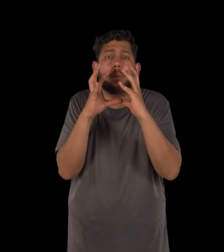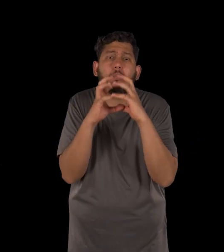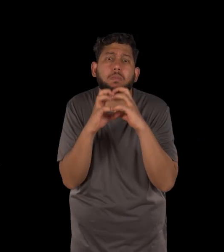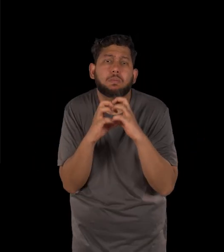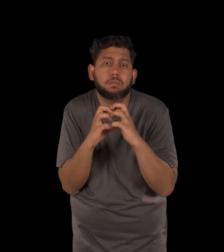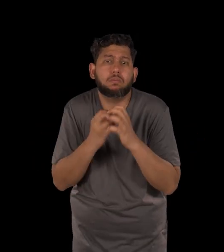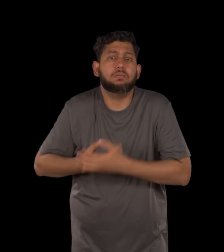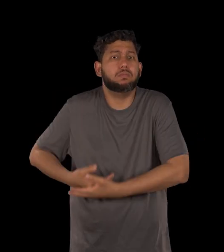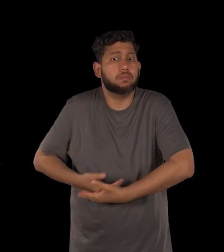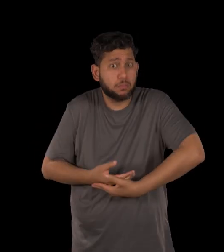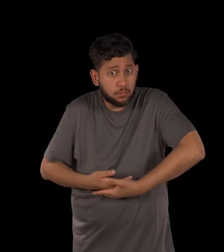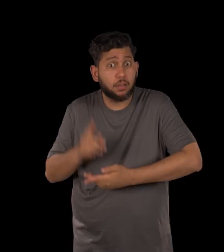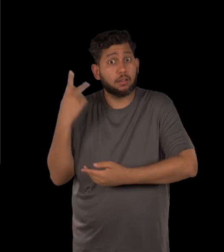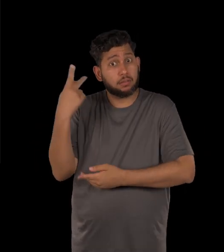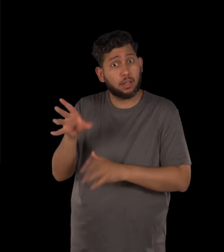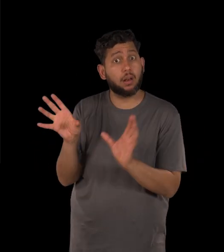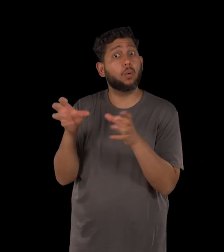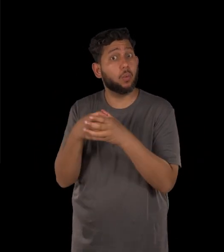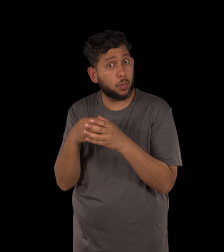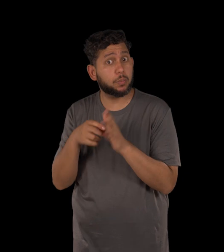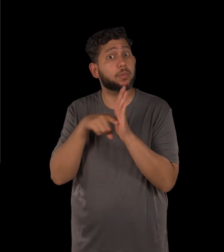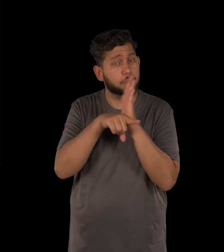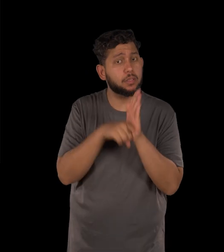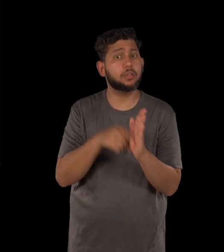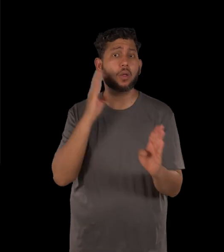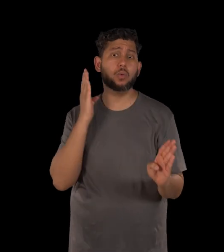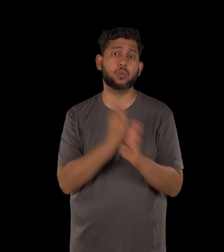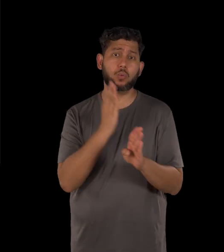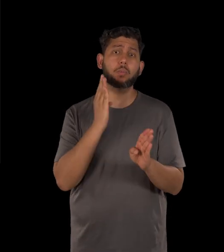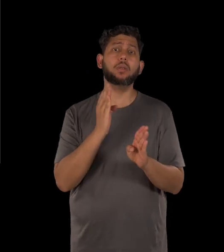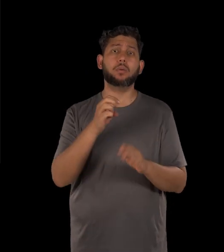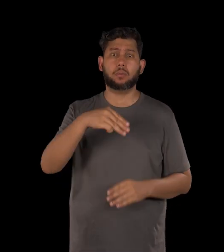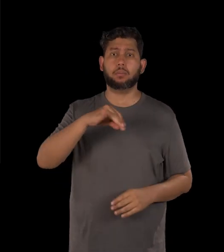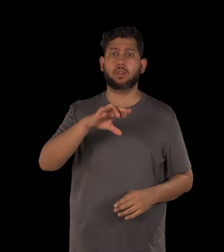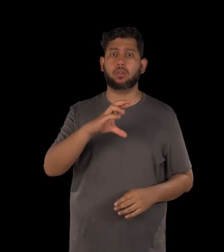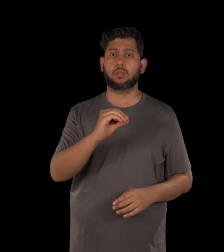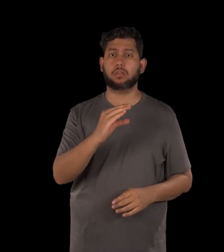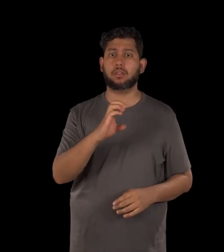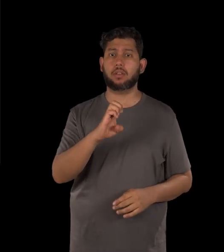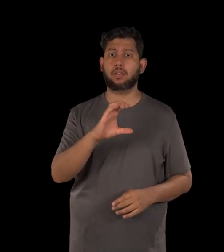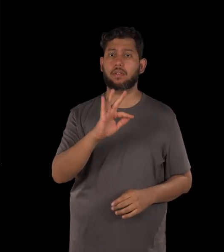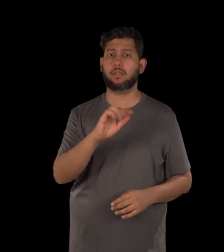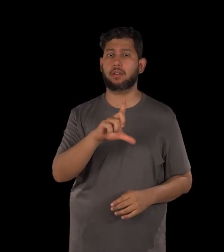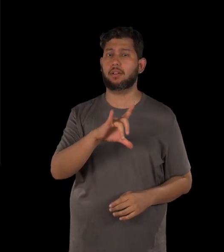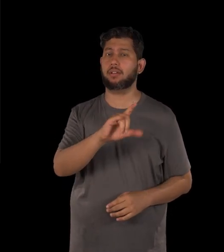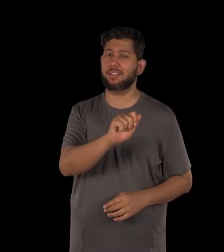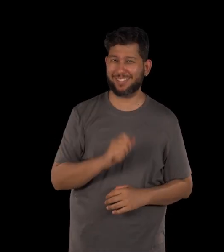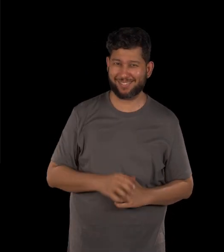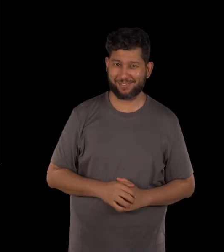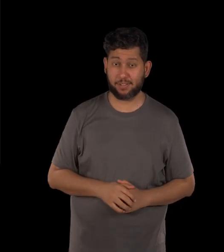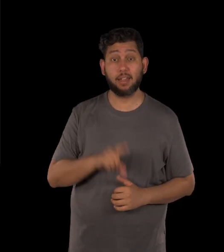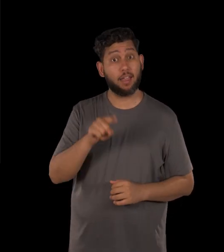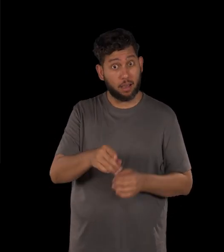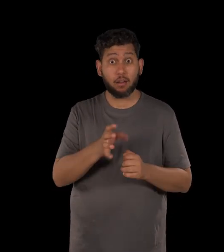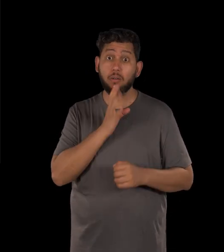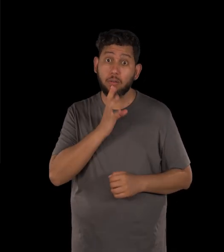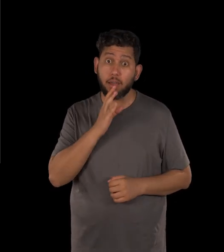que conseguiu associar o Zika vírus à microcefalia. Especialista em